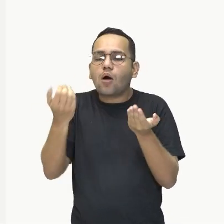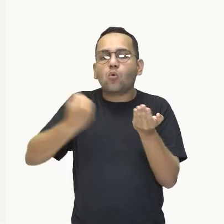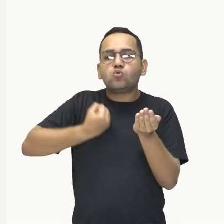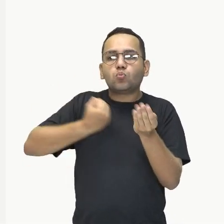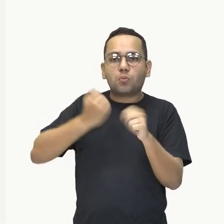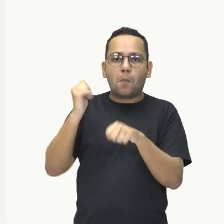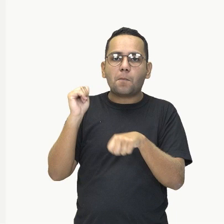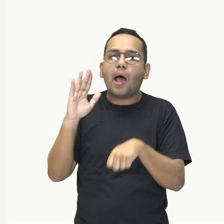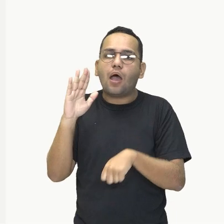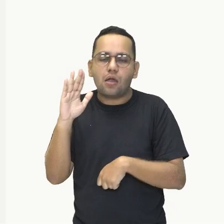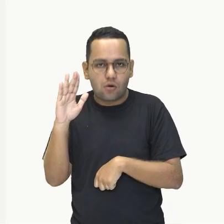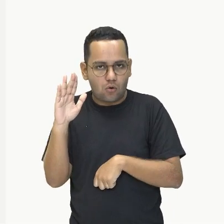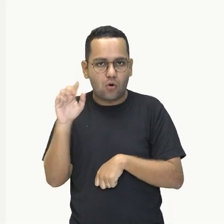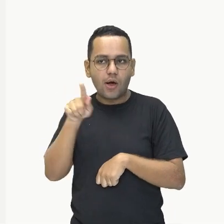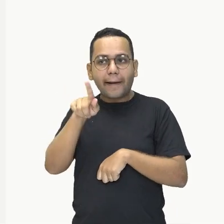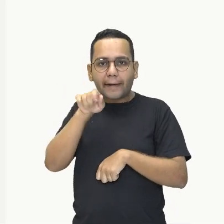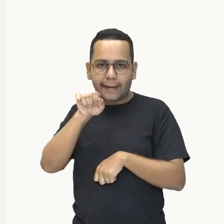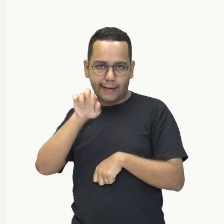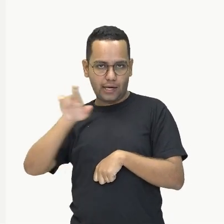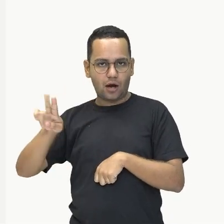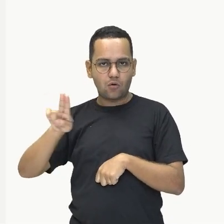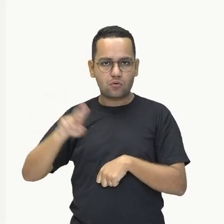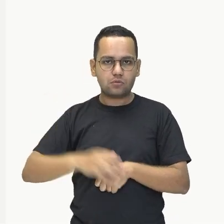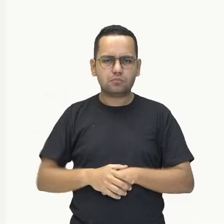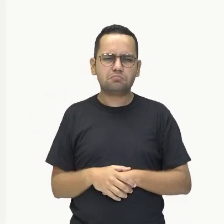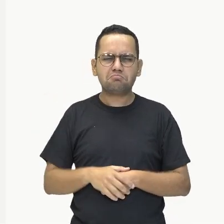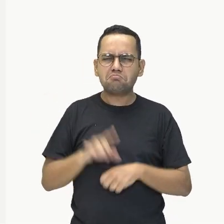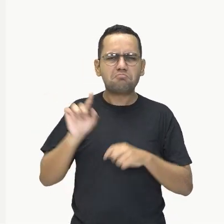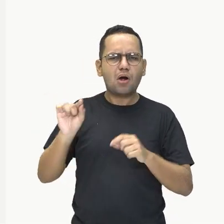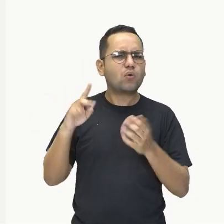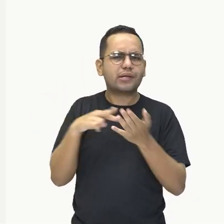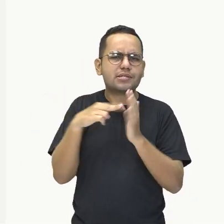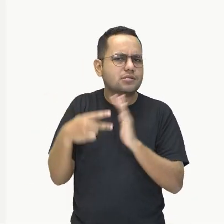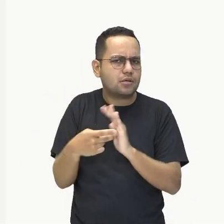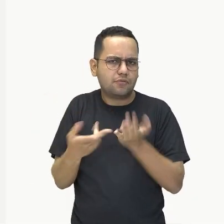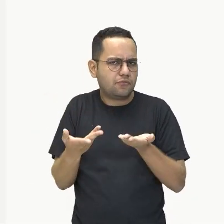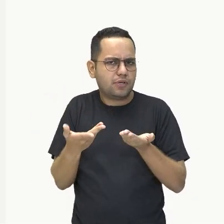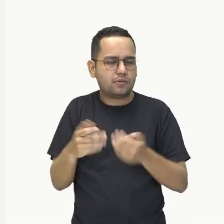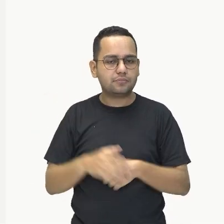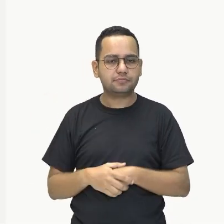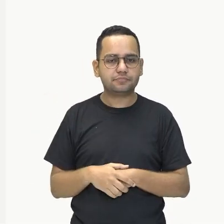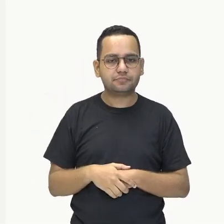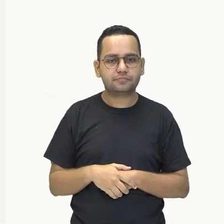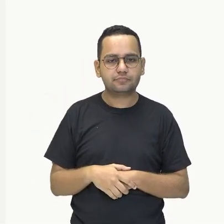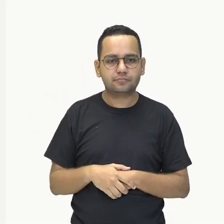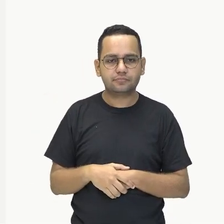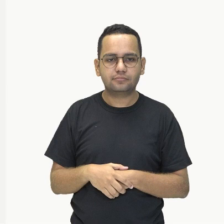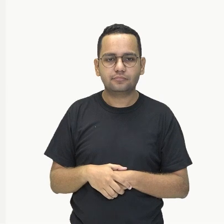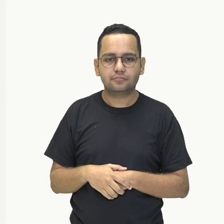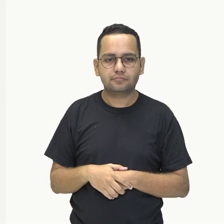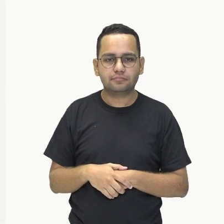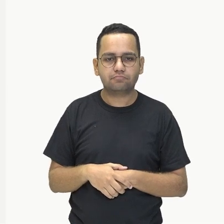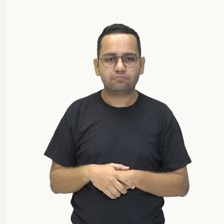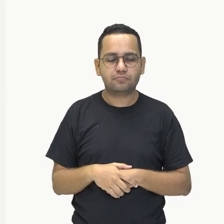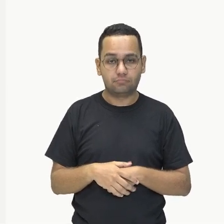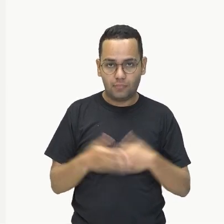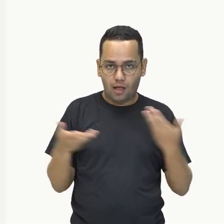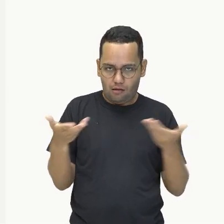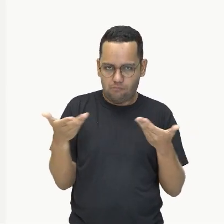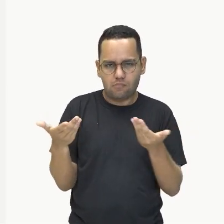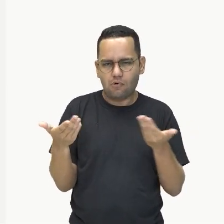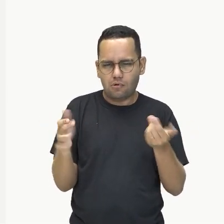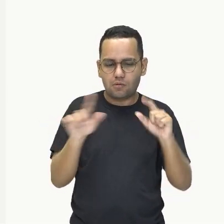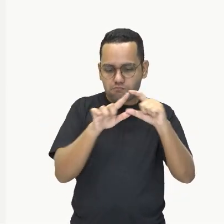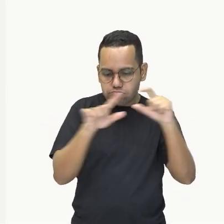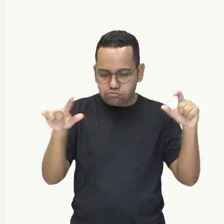assim, professor? Seu termo de maior grau. Nós vamos verificar o grau de cada termo do